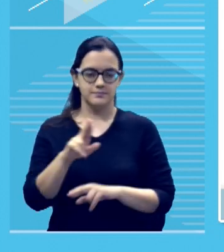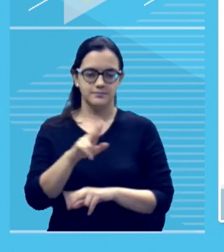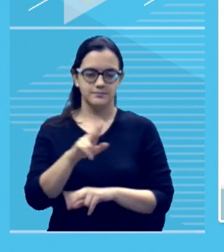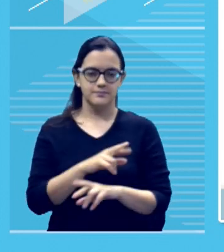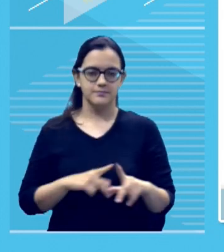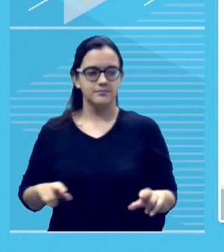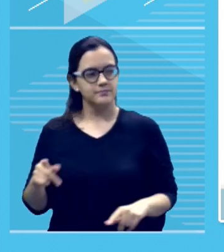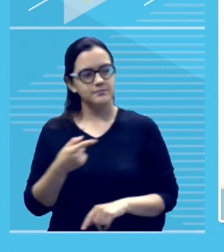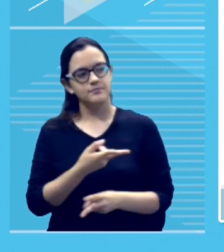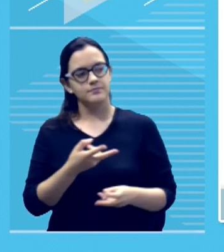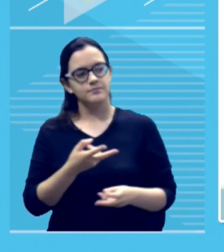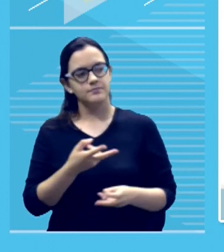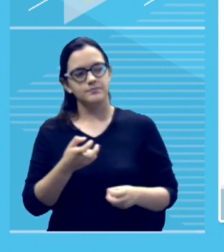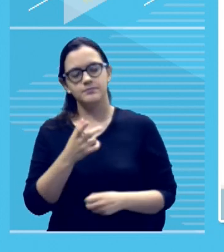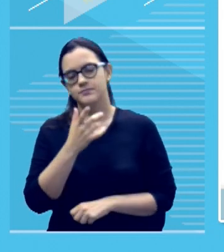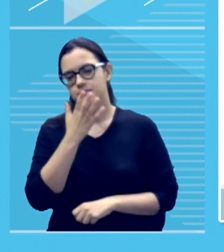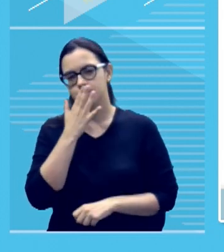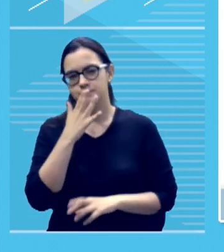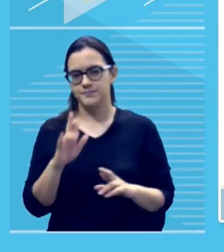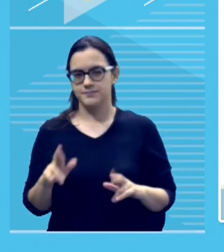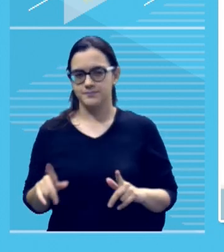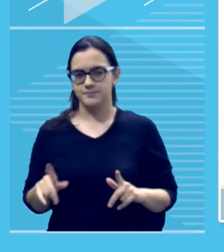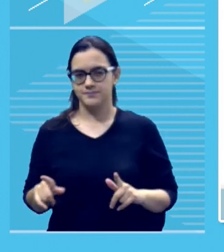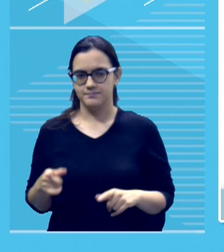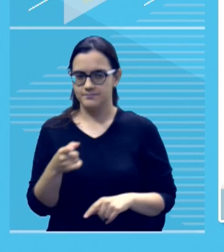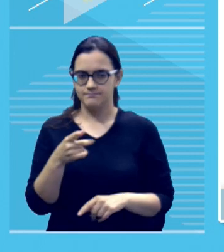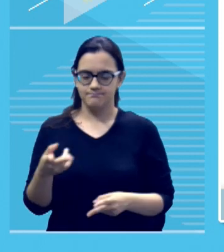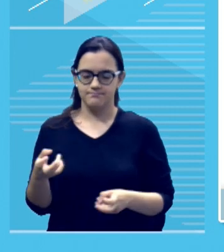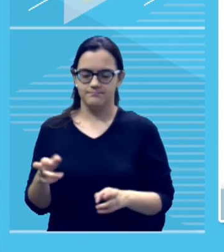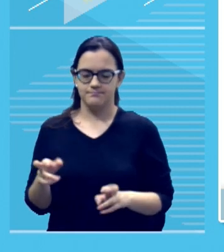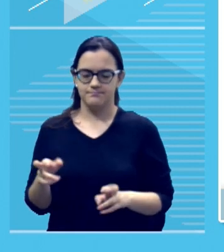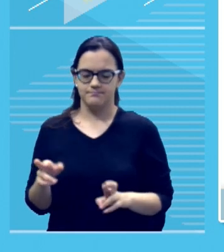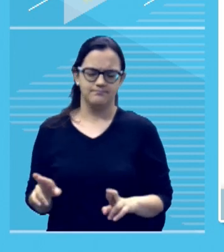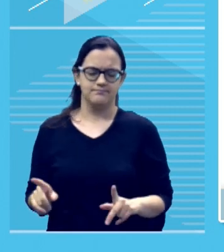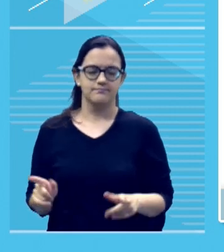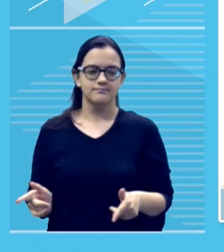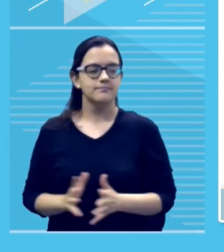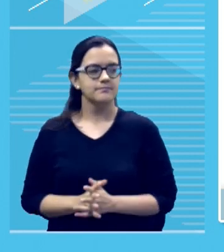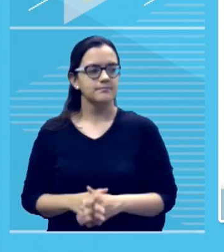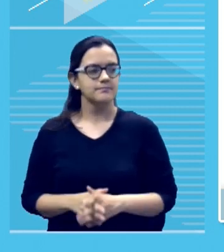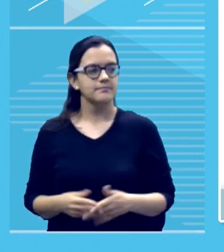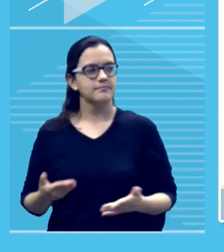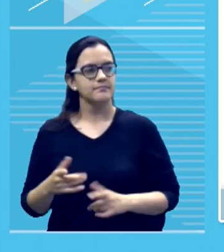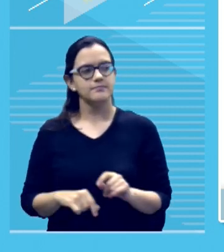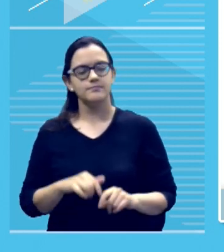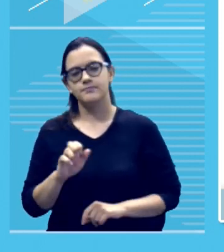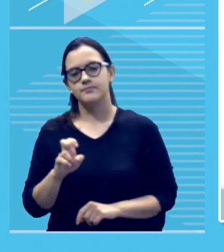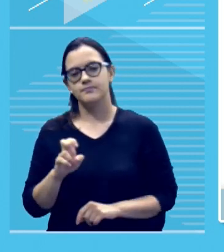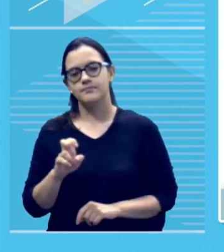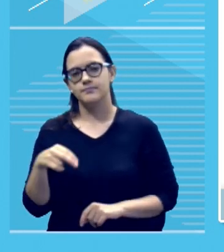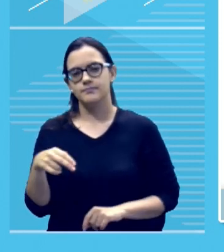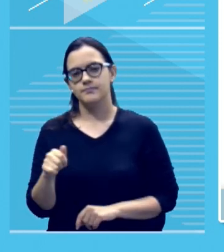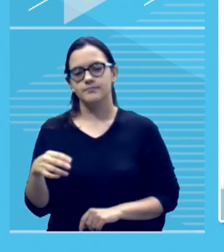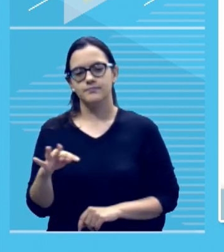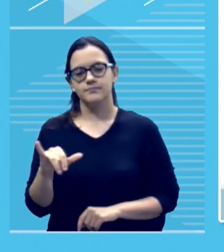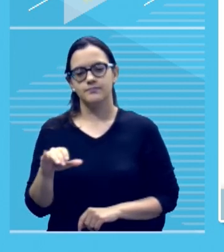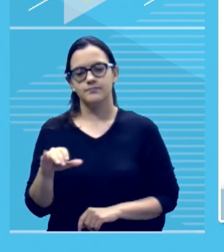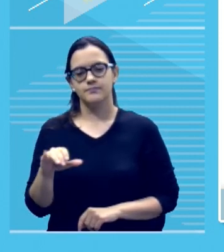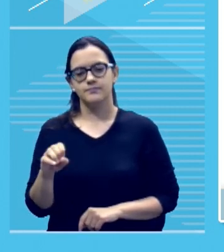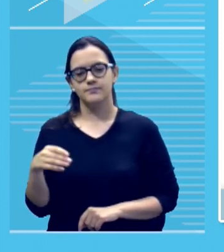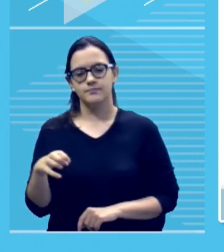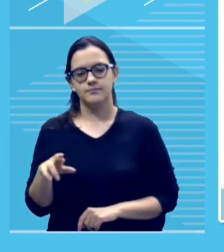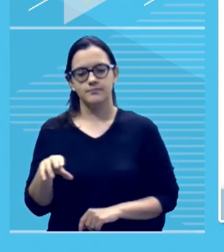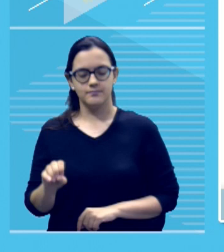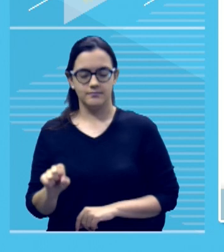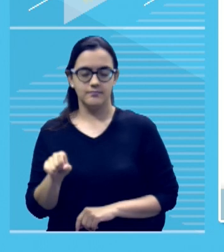ligantes diferentes entre si. Pessoal, e o que é enantiômeros? Olha só. Outra palavra que